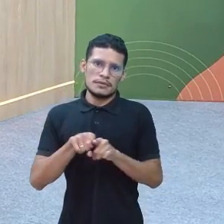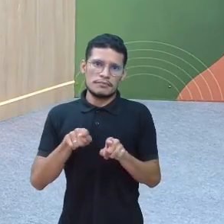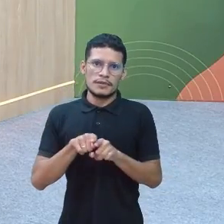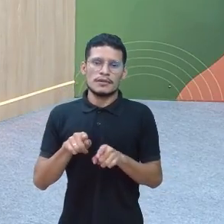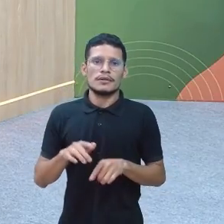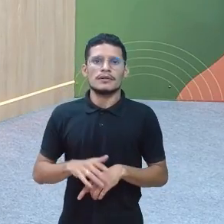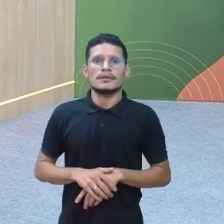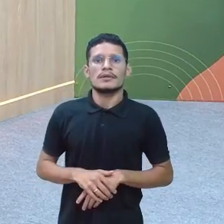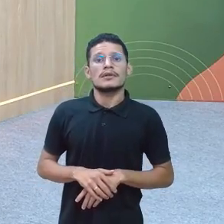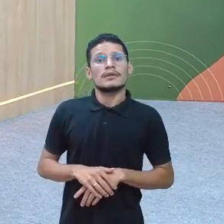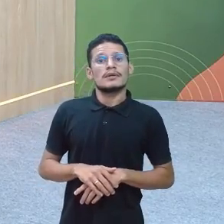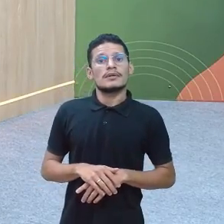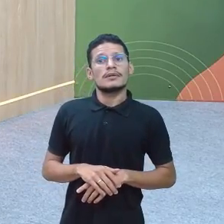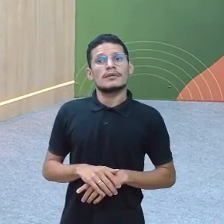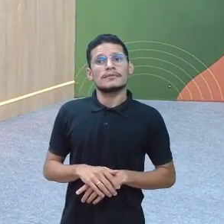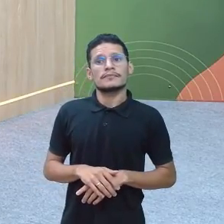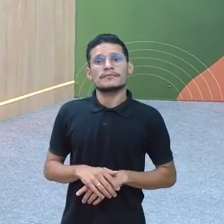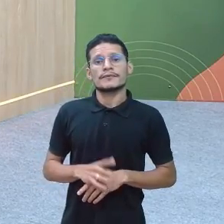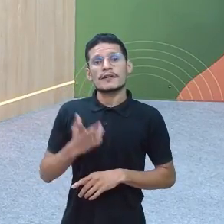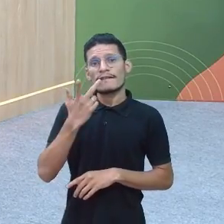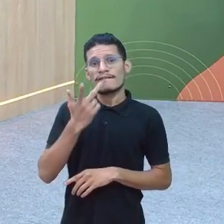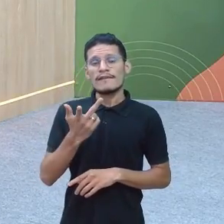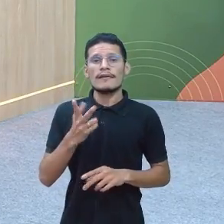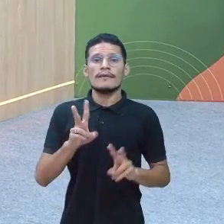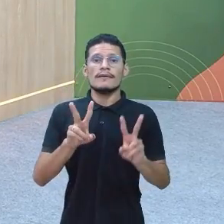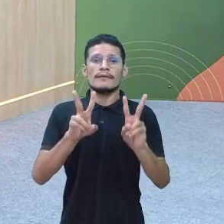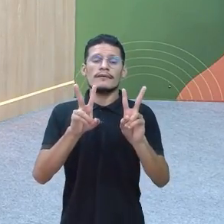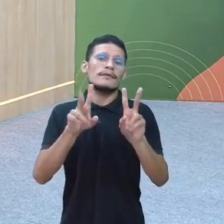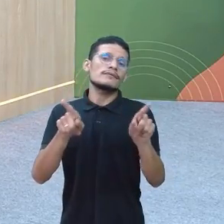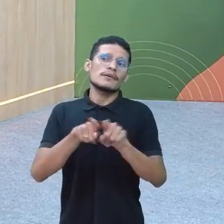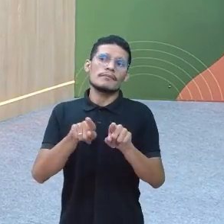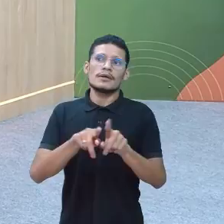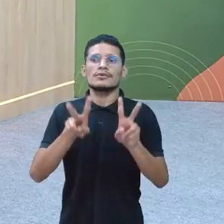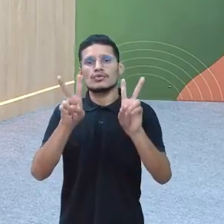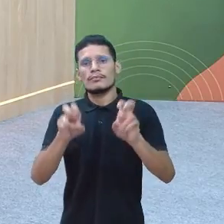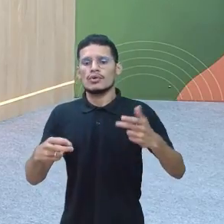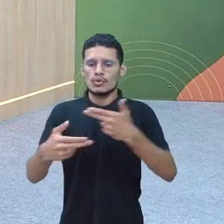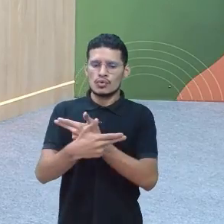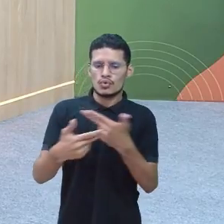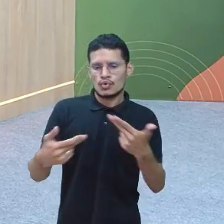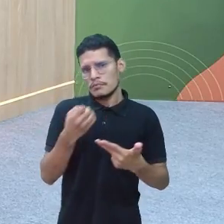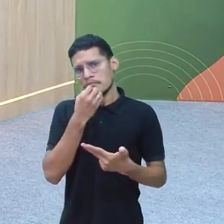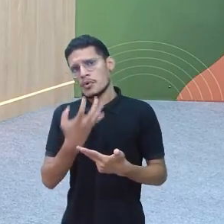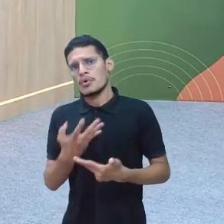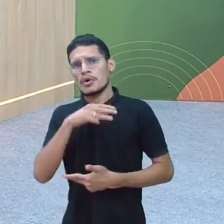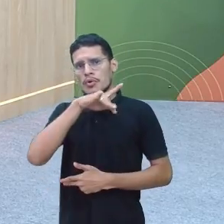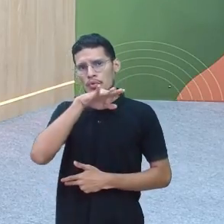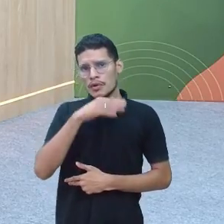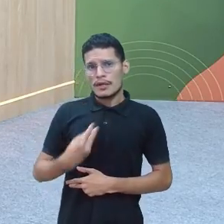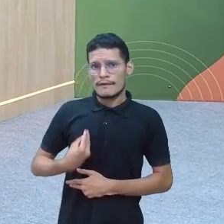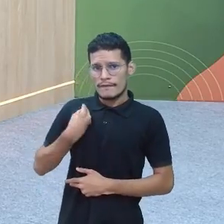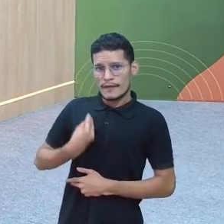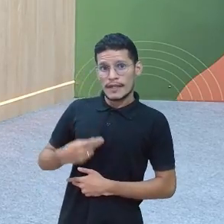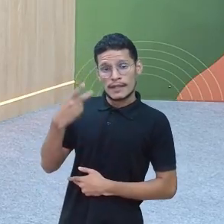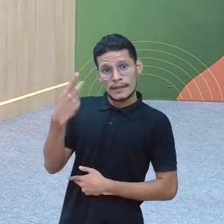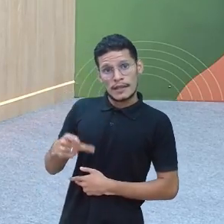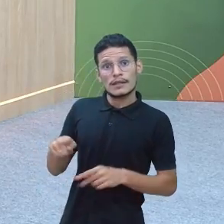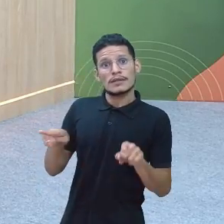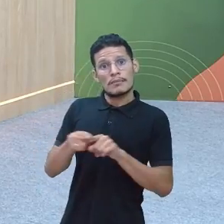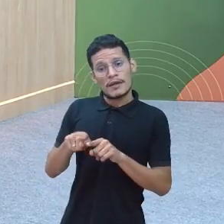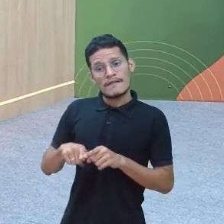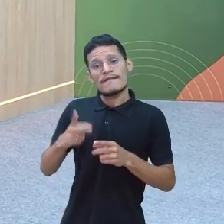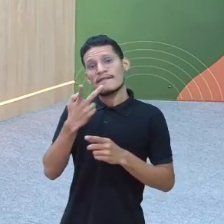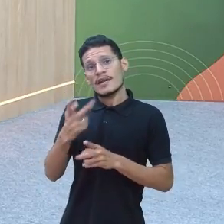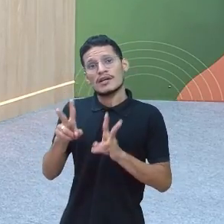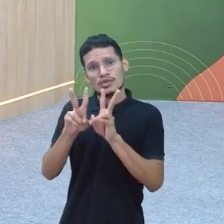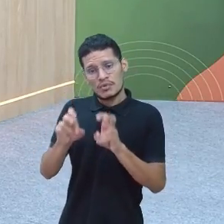como é que eu posso dizer, o cotidiano, né? Vai falar sobre as coisas boas, as coisas ruins, né? E aí vai falar sobre a seca, vai